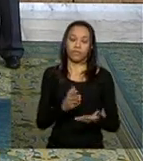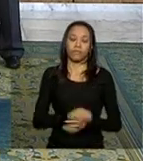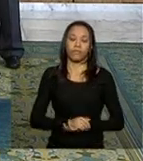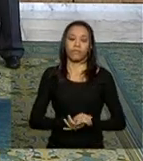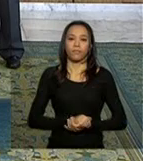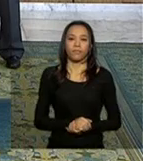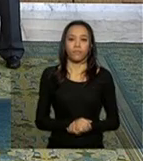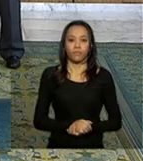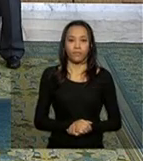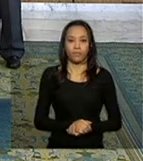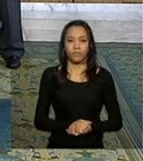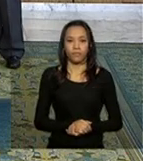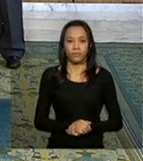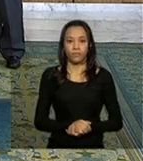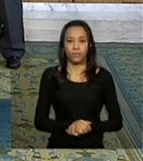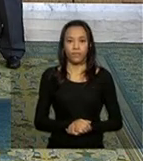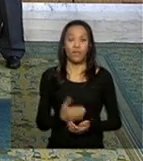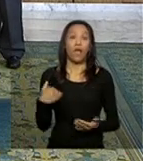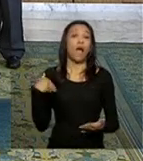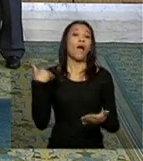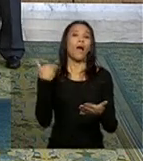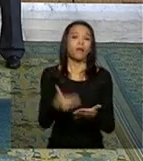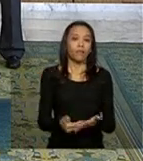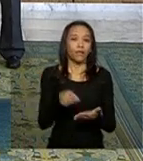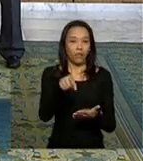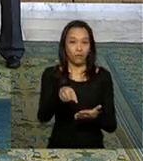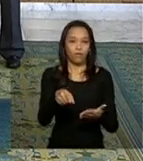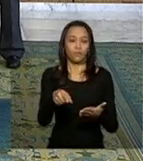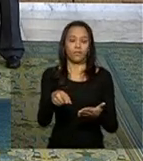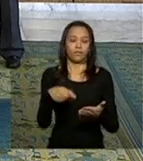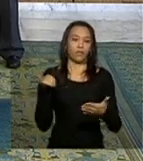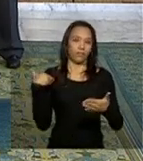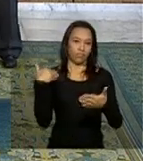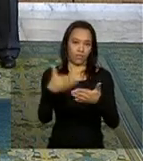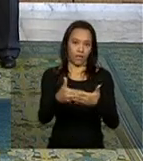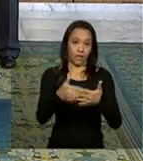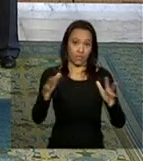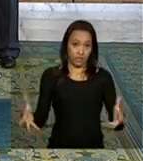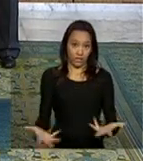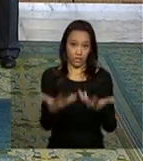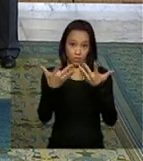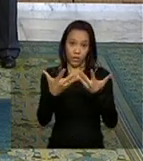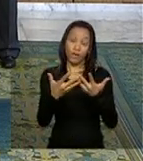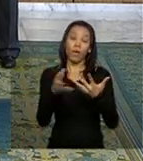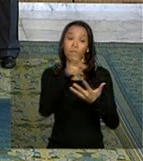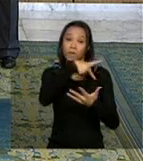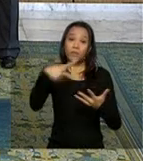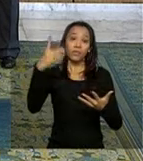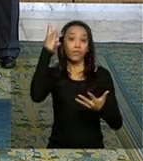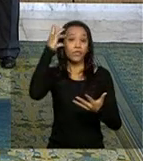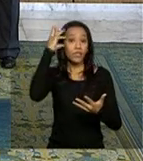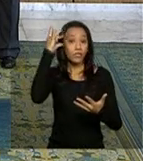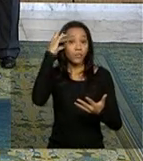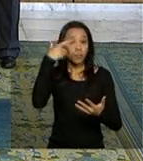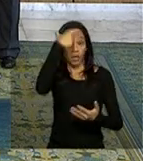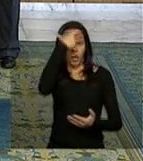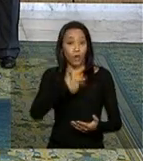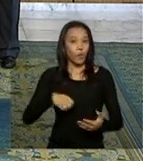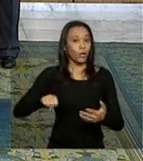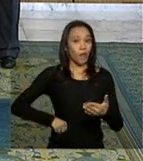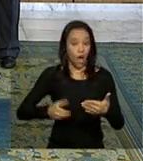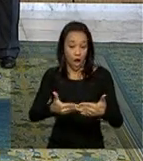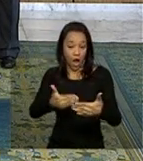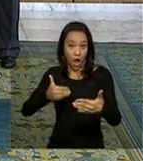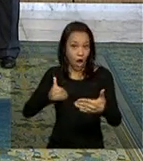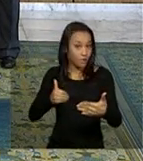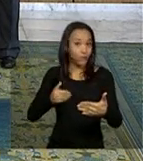cartas credenciais. Até essa cerimônia, até essa apresentação à presidenta Dilma, o embaixador não se